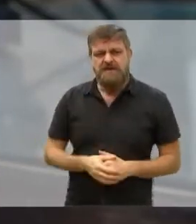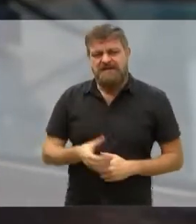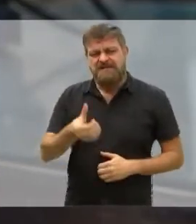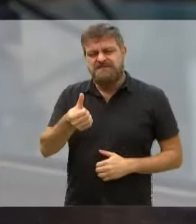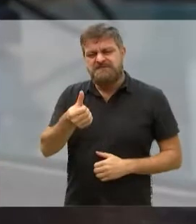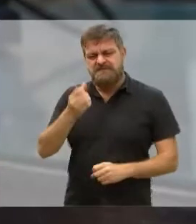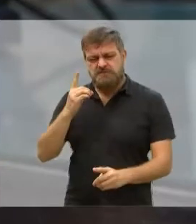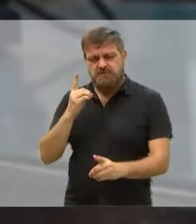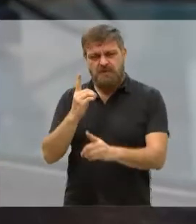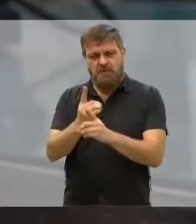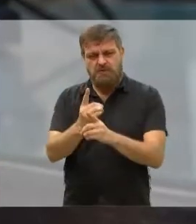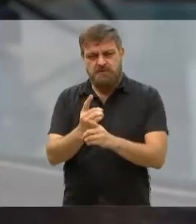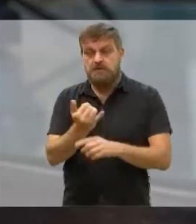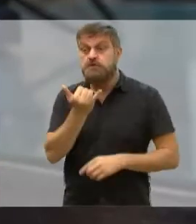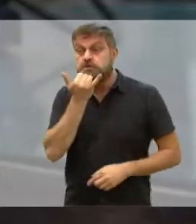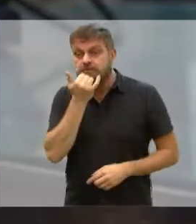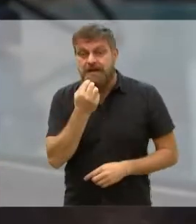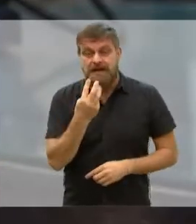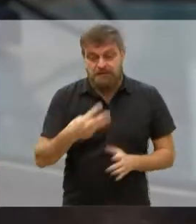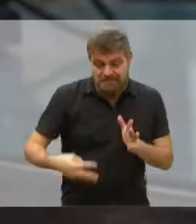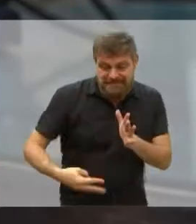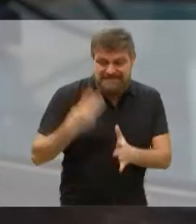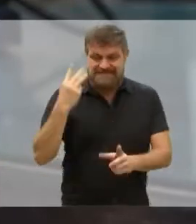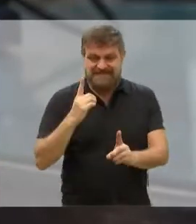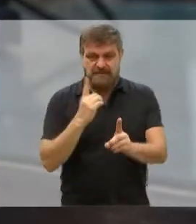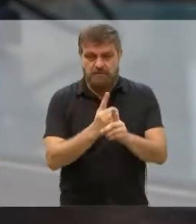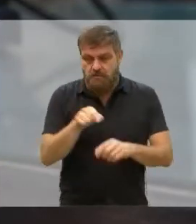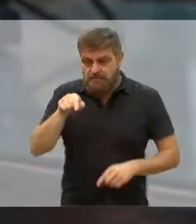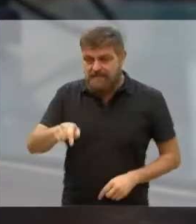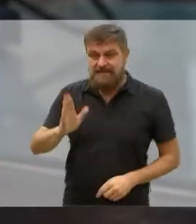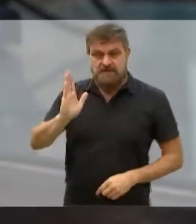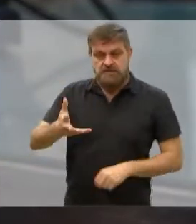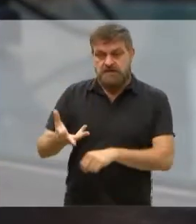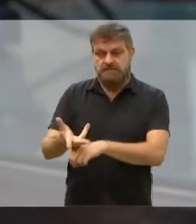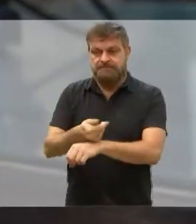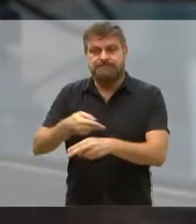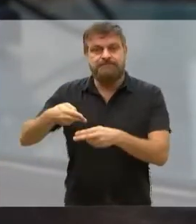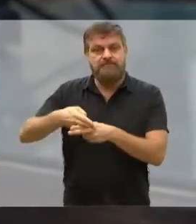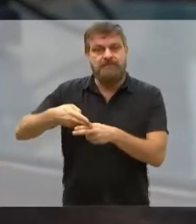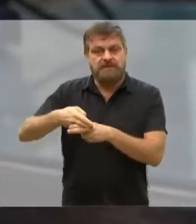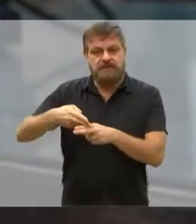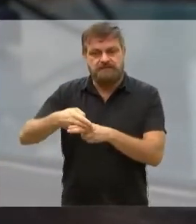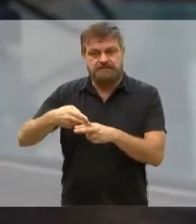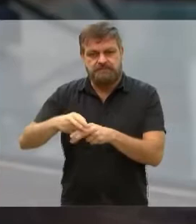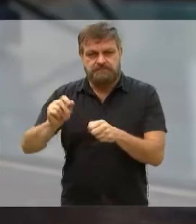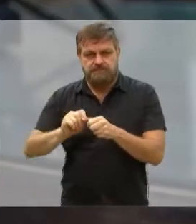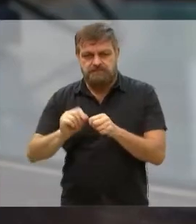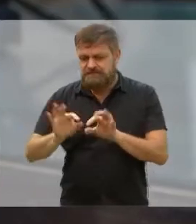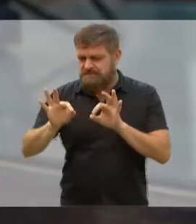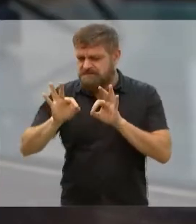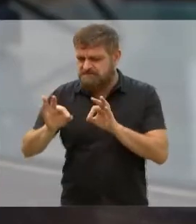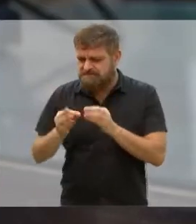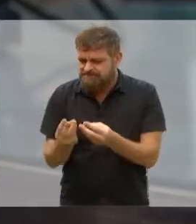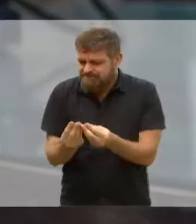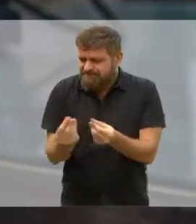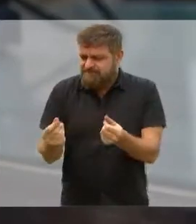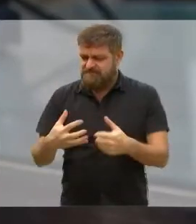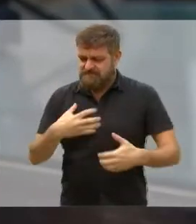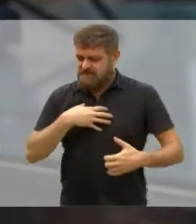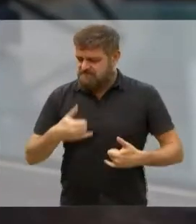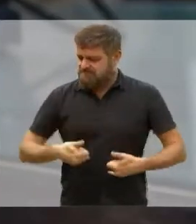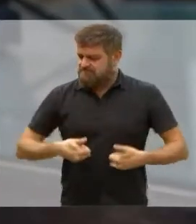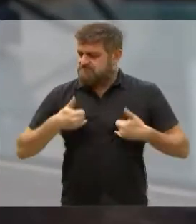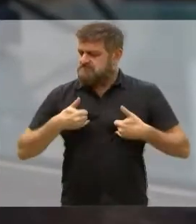que no 6º evento, no 3º que ele participou, ele já estava apto a usar a faca. Mas ele usava aquela faca com